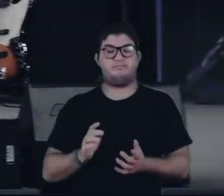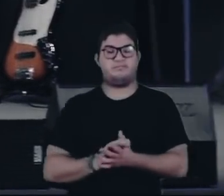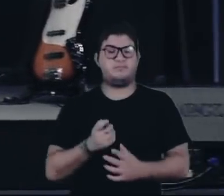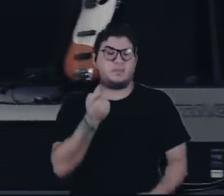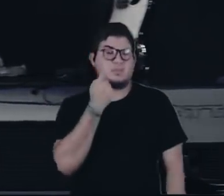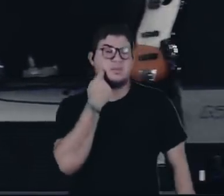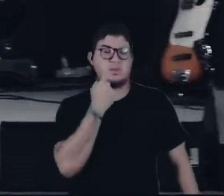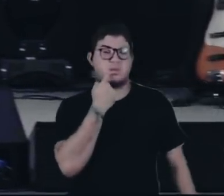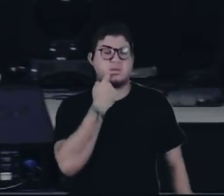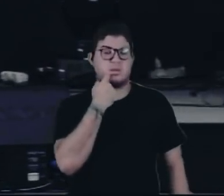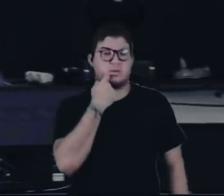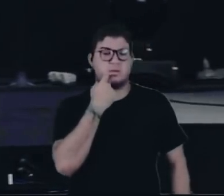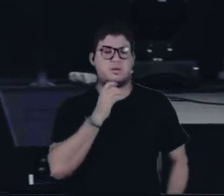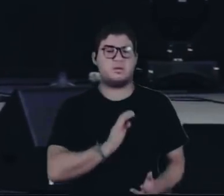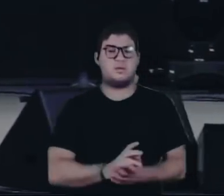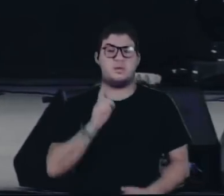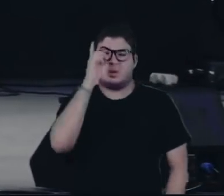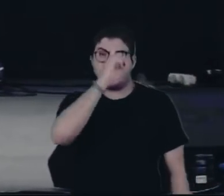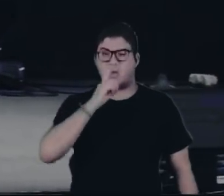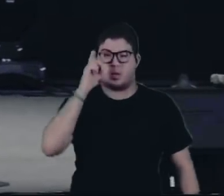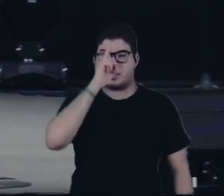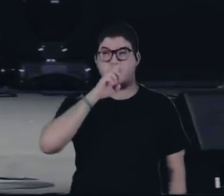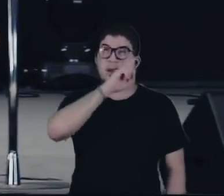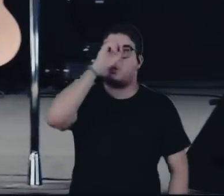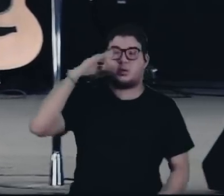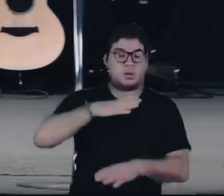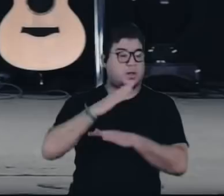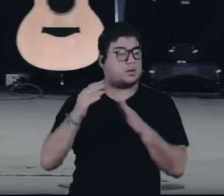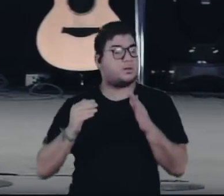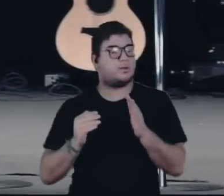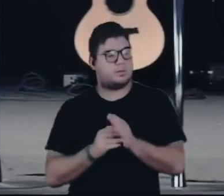sexta, domingo, o dia todo.